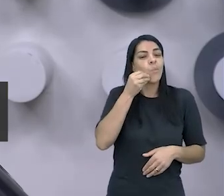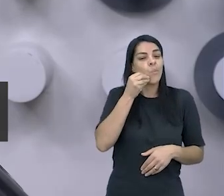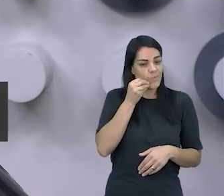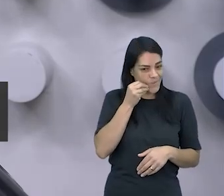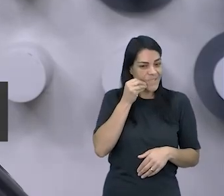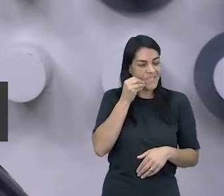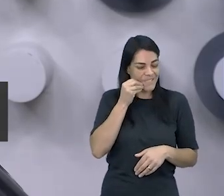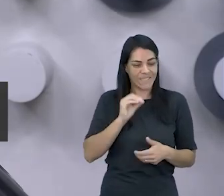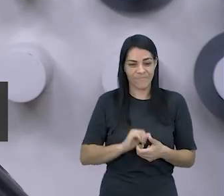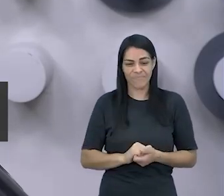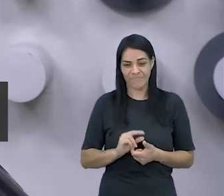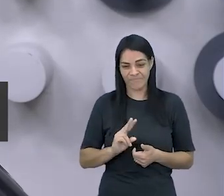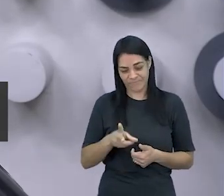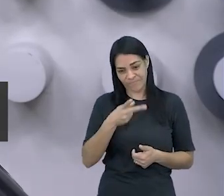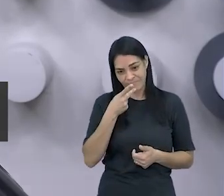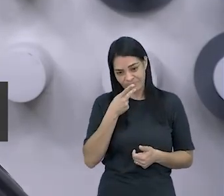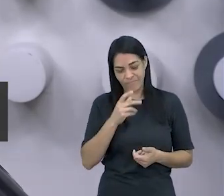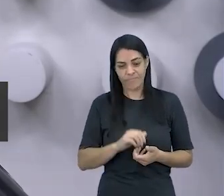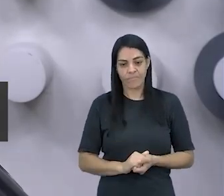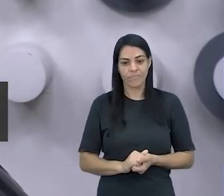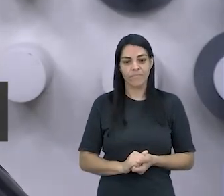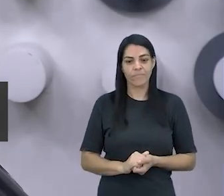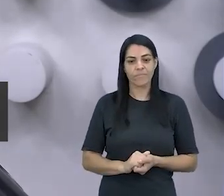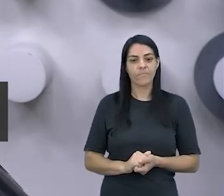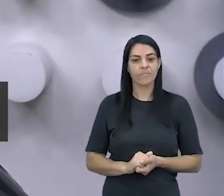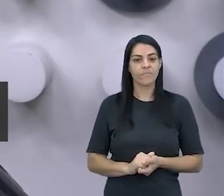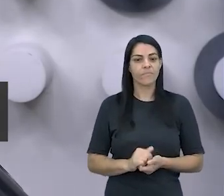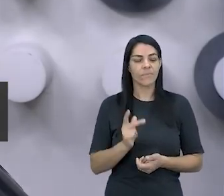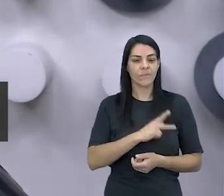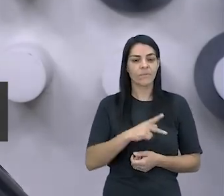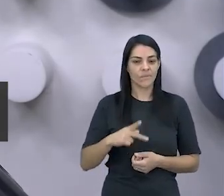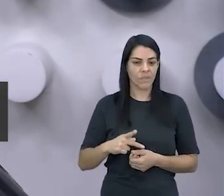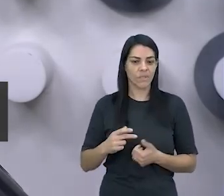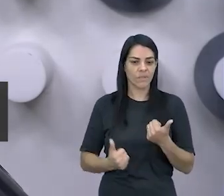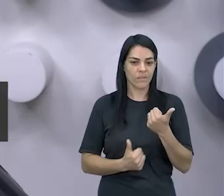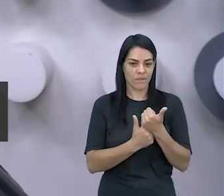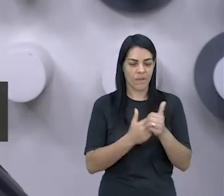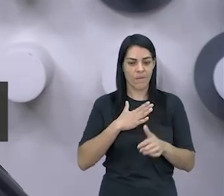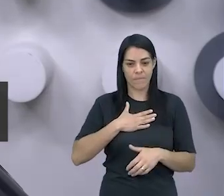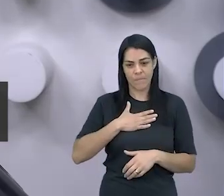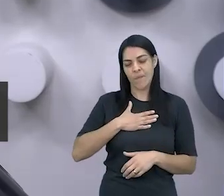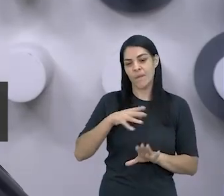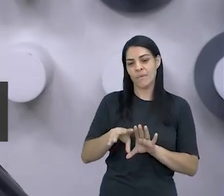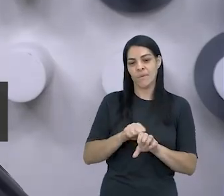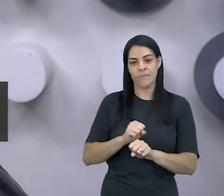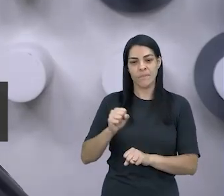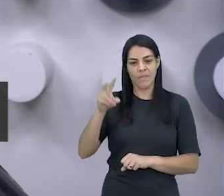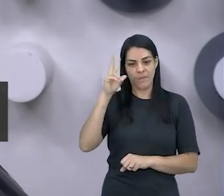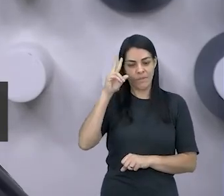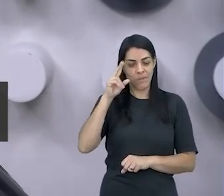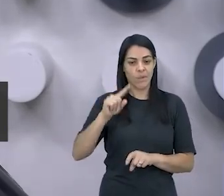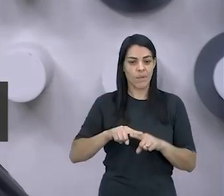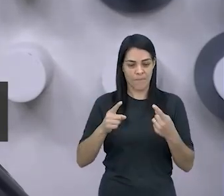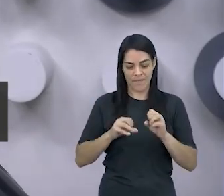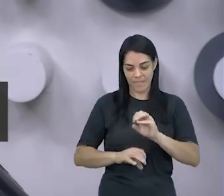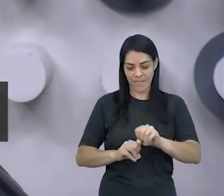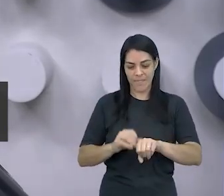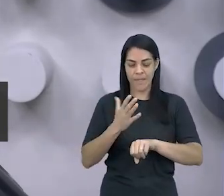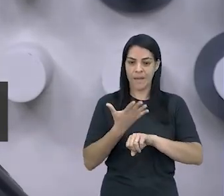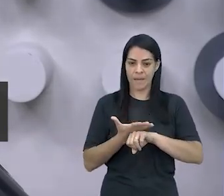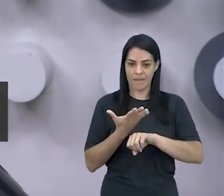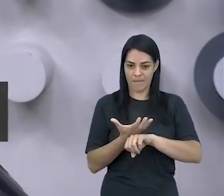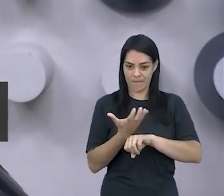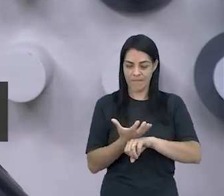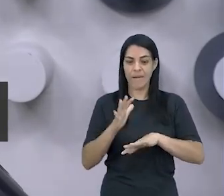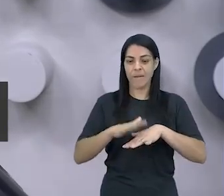ampla. Eu costumo até dizer o seguinte, eu comecei como professor eventual, minha formação era em história, eu dava aula de matemática, tinha que aprender, dei